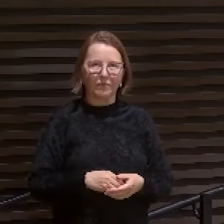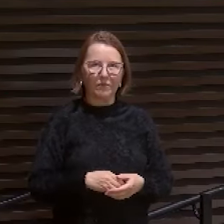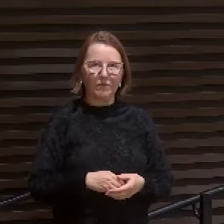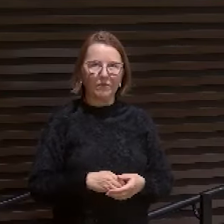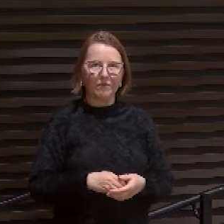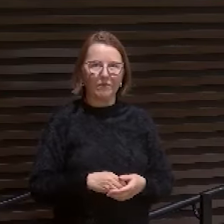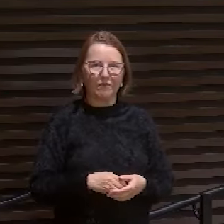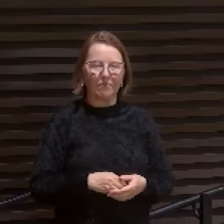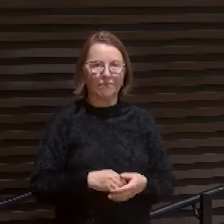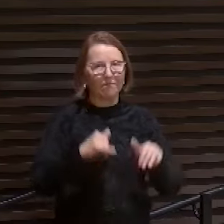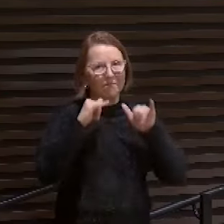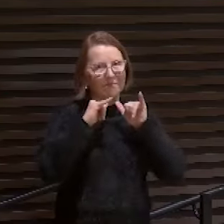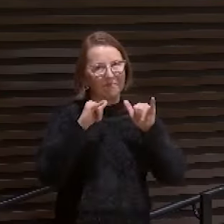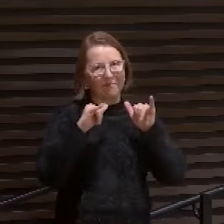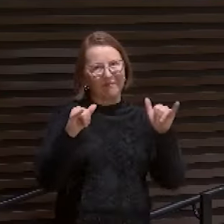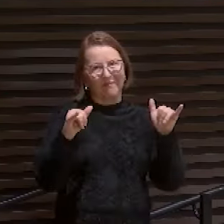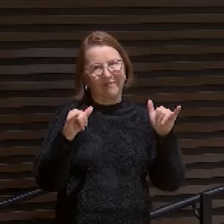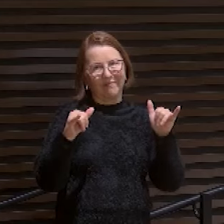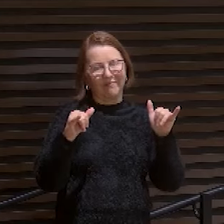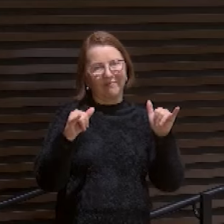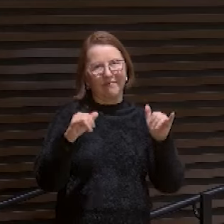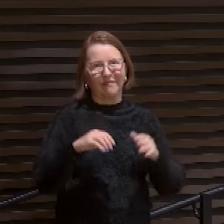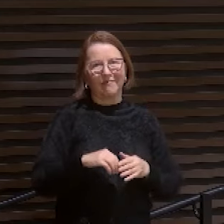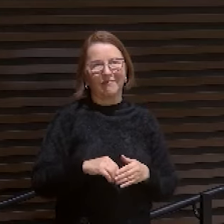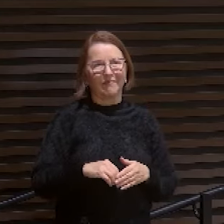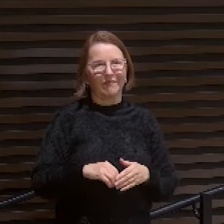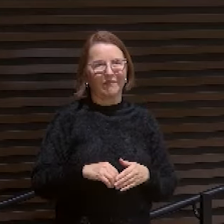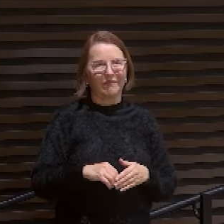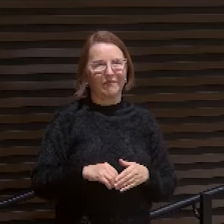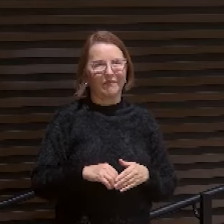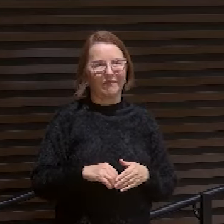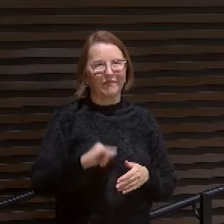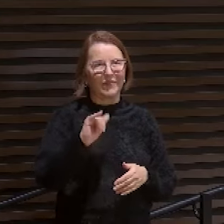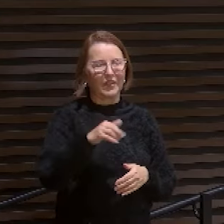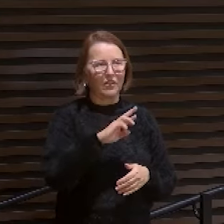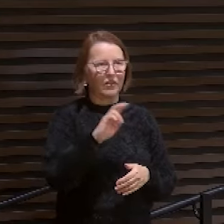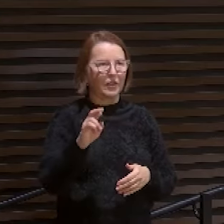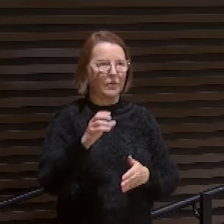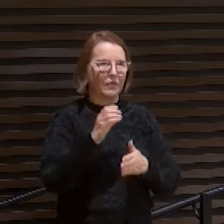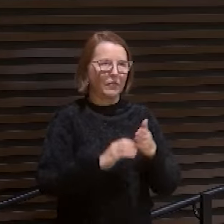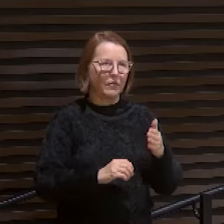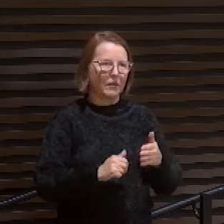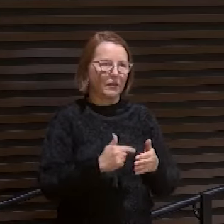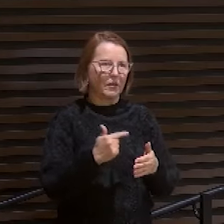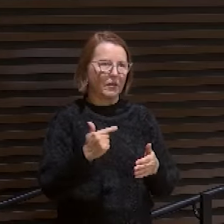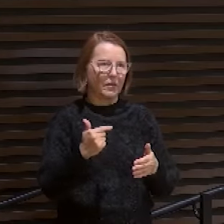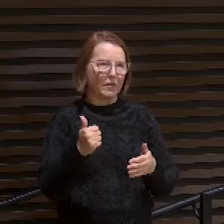Ele diz assim, Jeremias 31, 31.